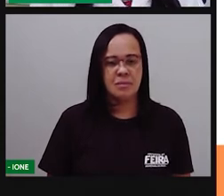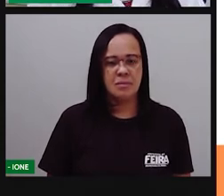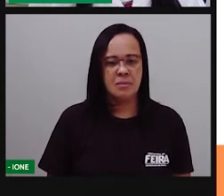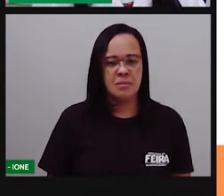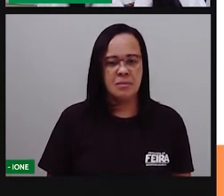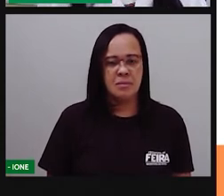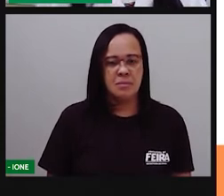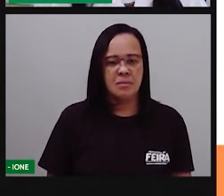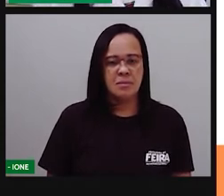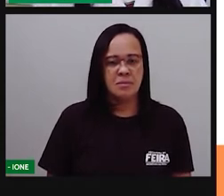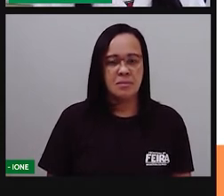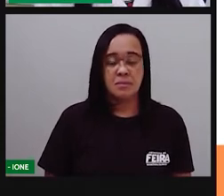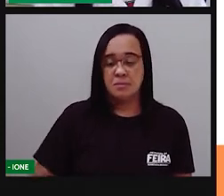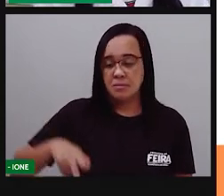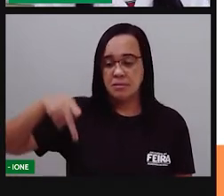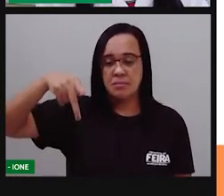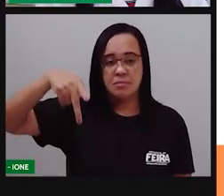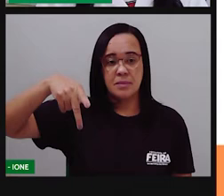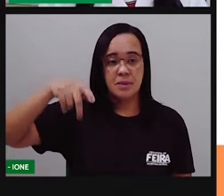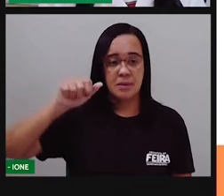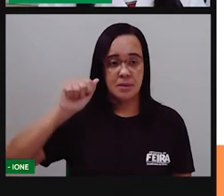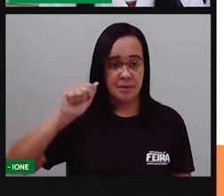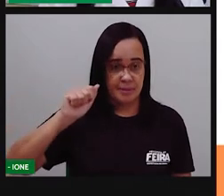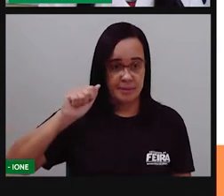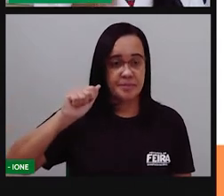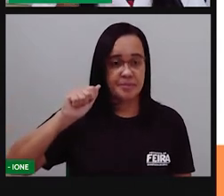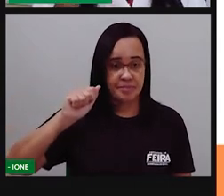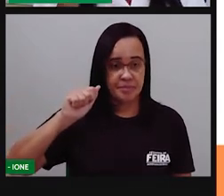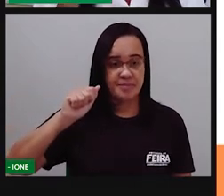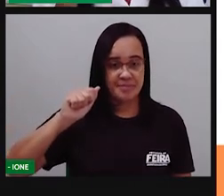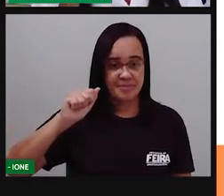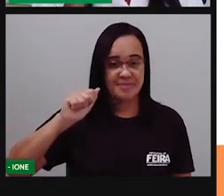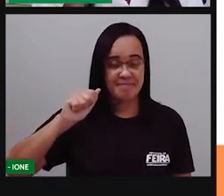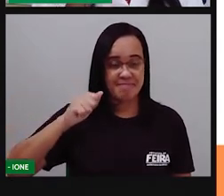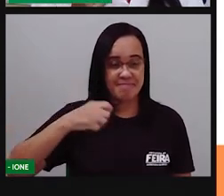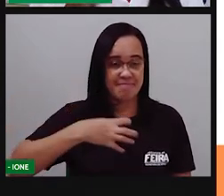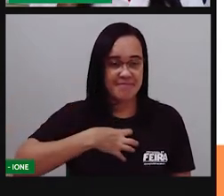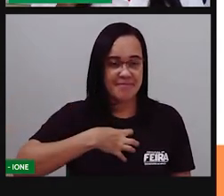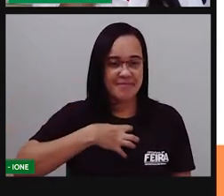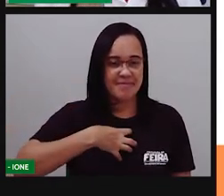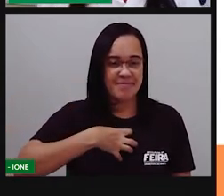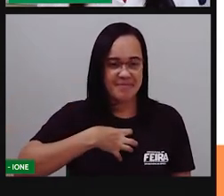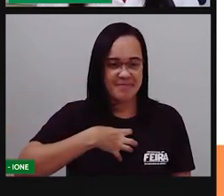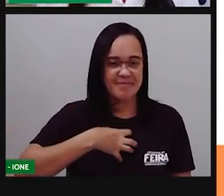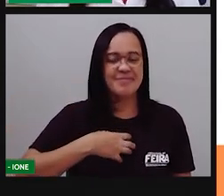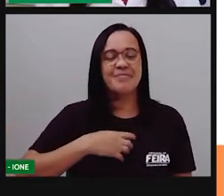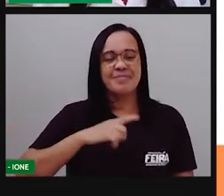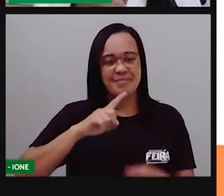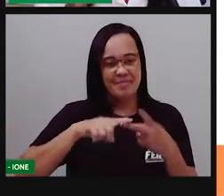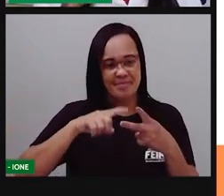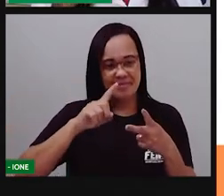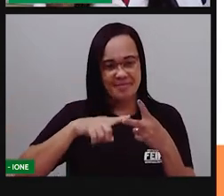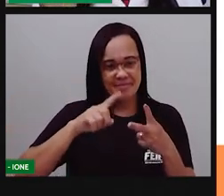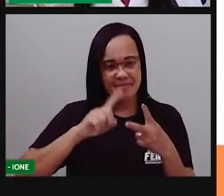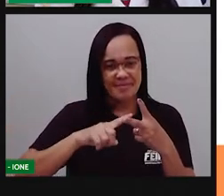o Elson do Pet a nap a produção do P louca